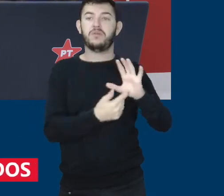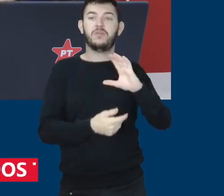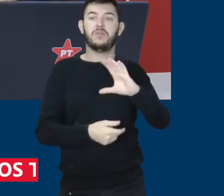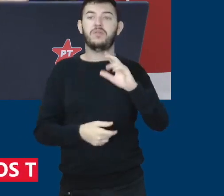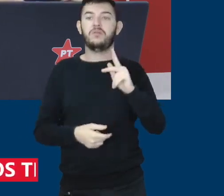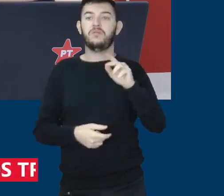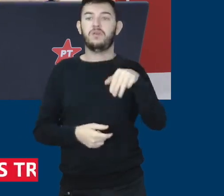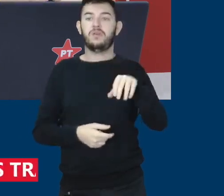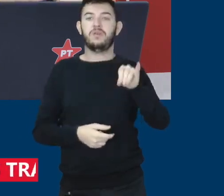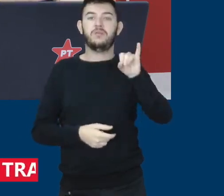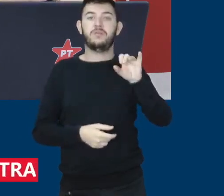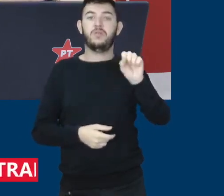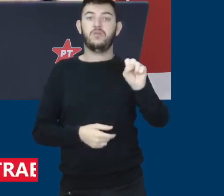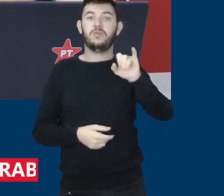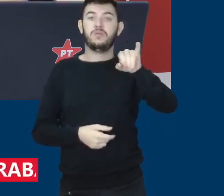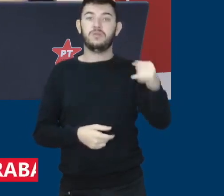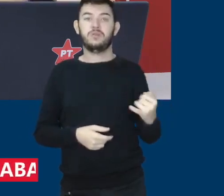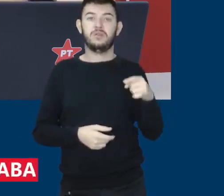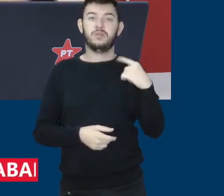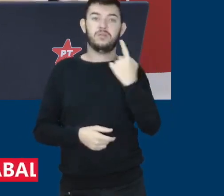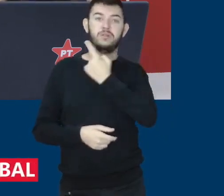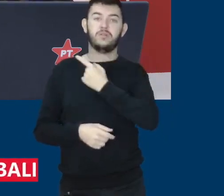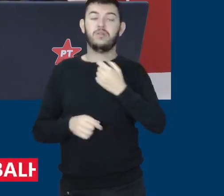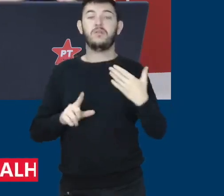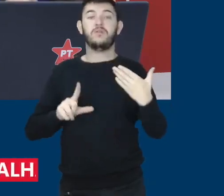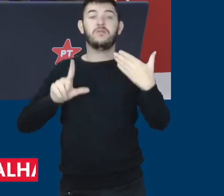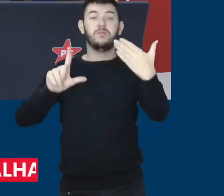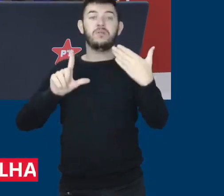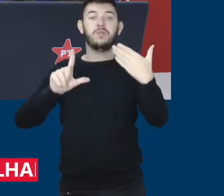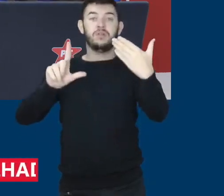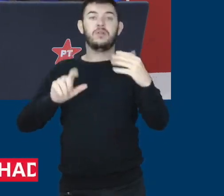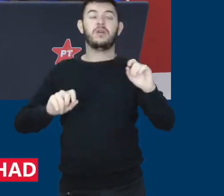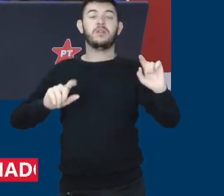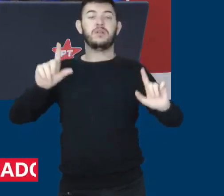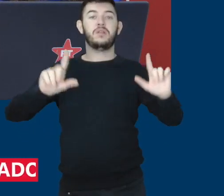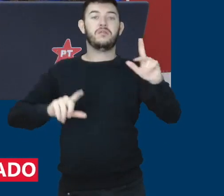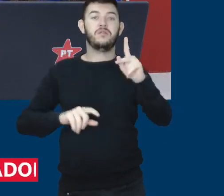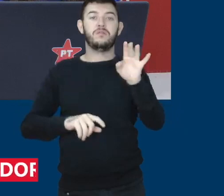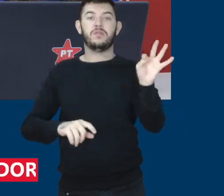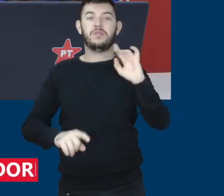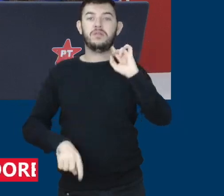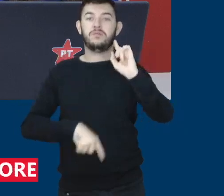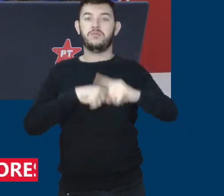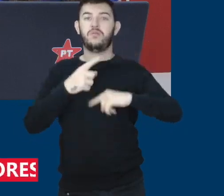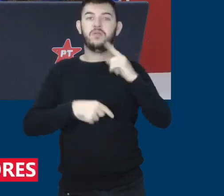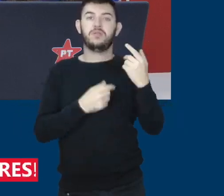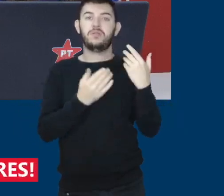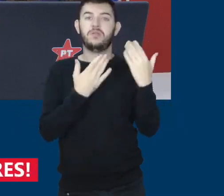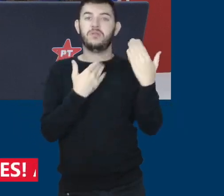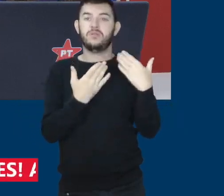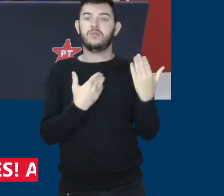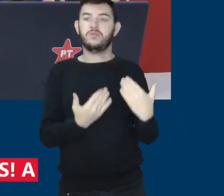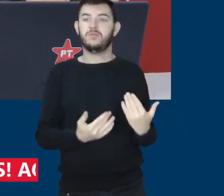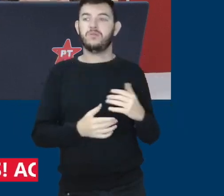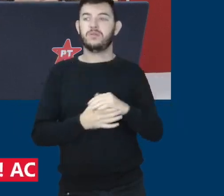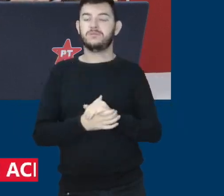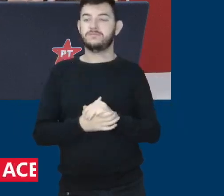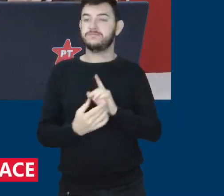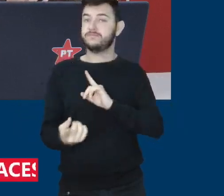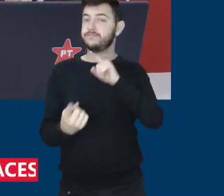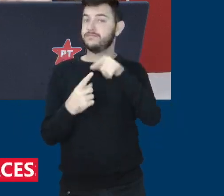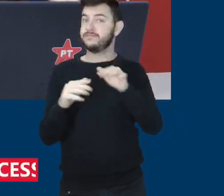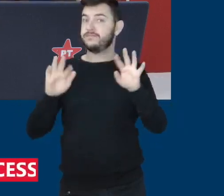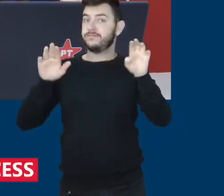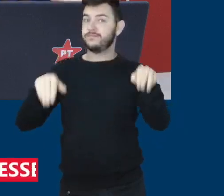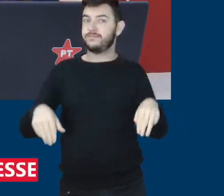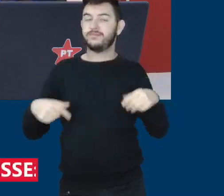gente vai transmitir aqui pela TVPT, logo após a nossa conversa. Deixa eu, para finalizar aqui também, eu